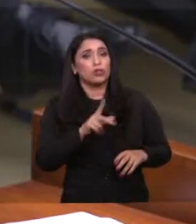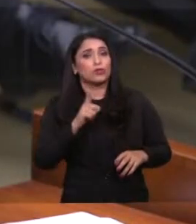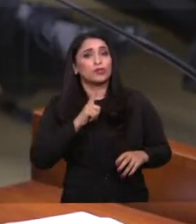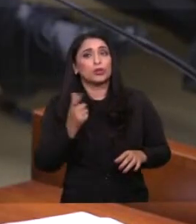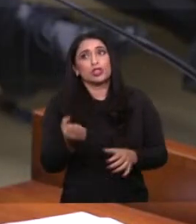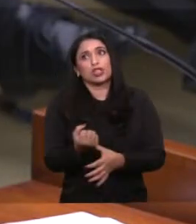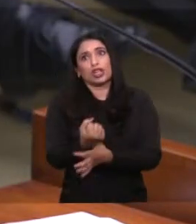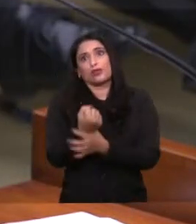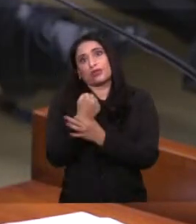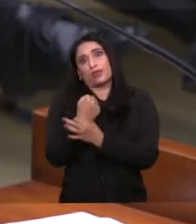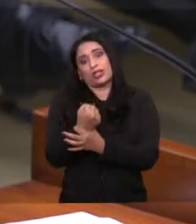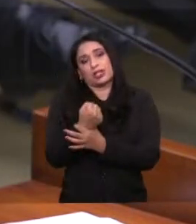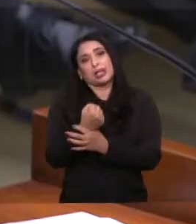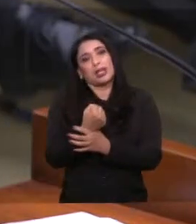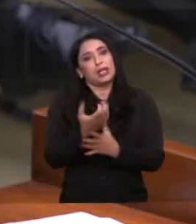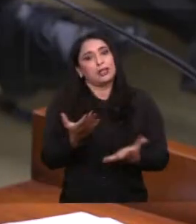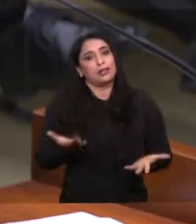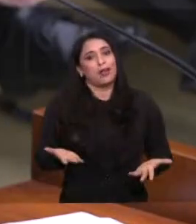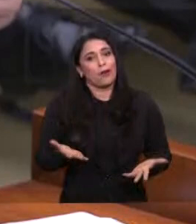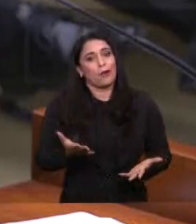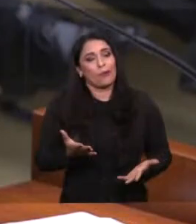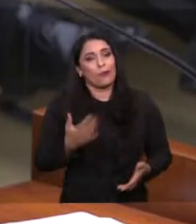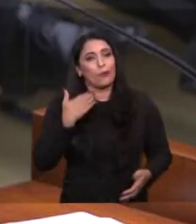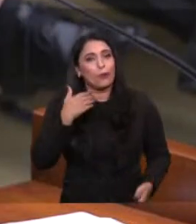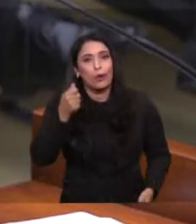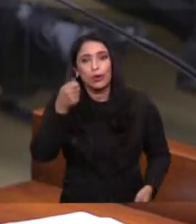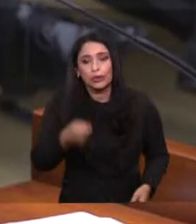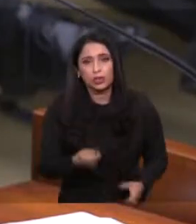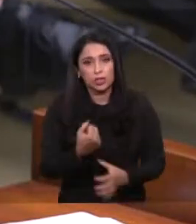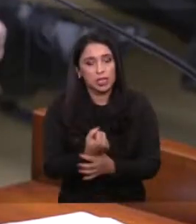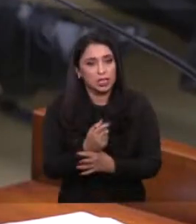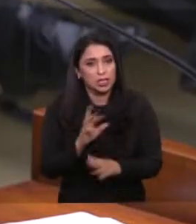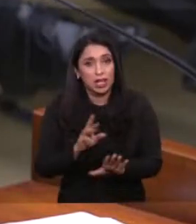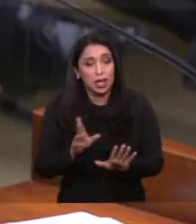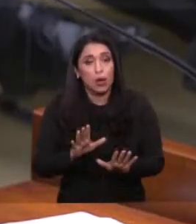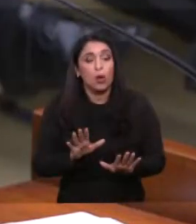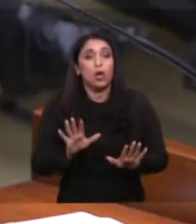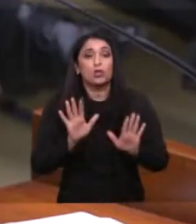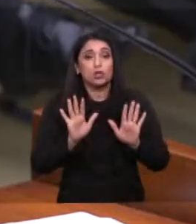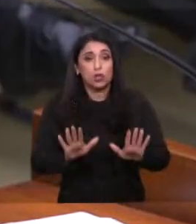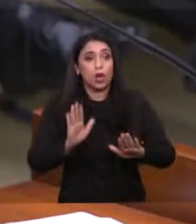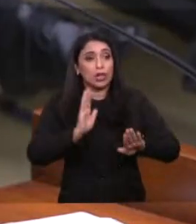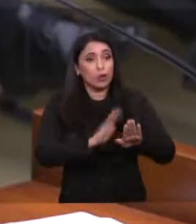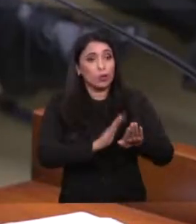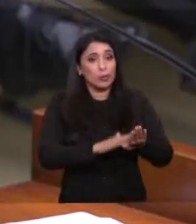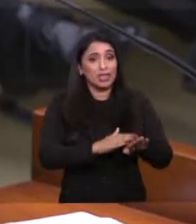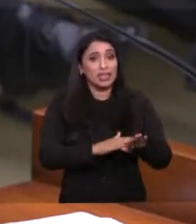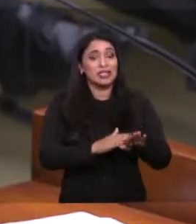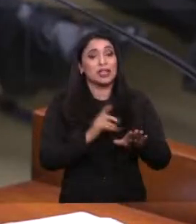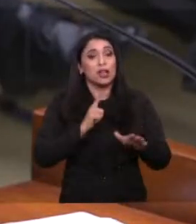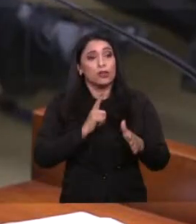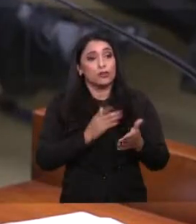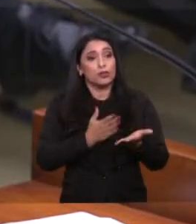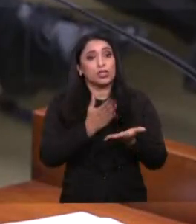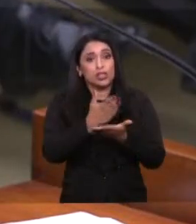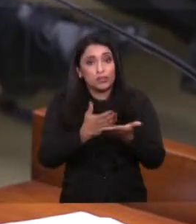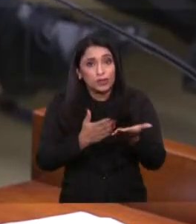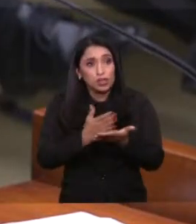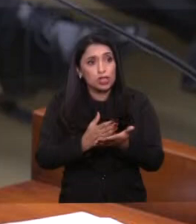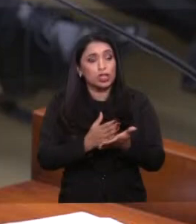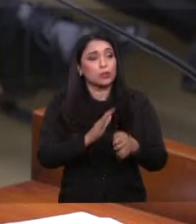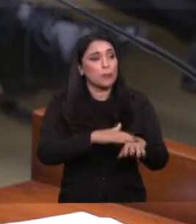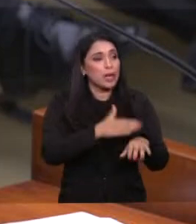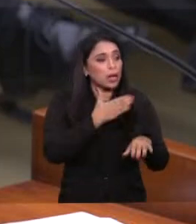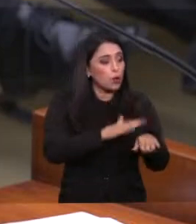das garantias, mas apenas uma melhor distribuição de competências, tanto assim que o juiz que atua na fase